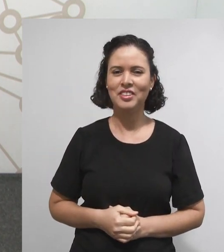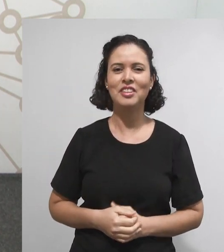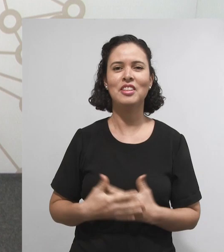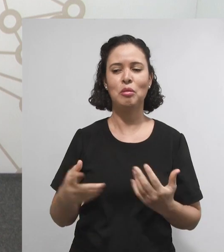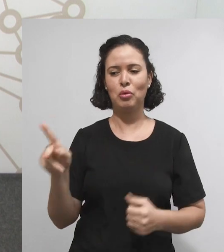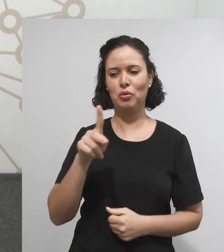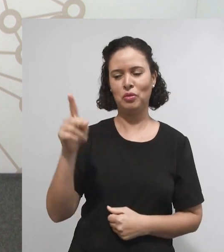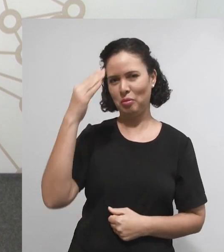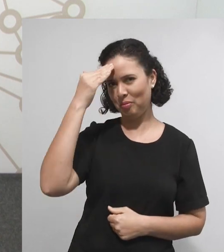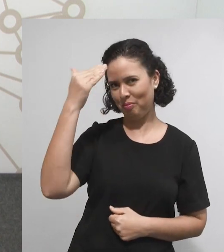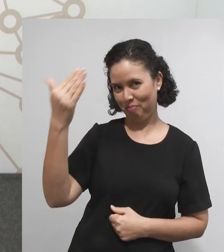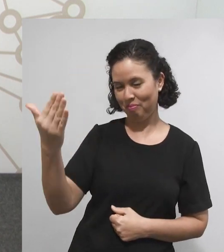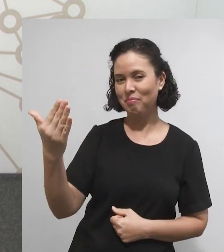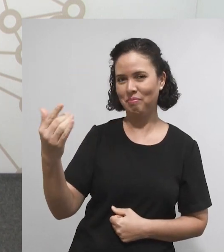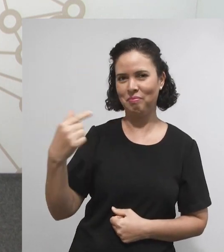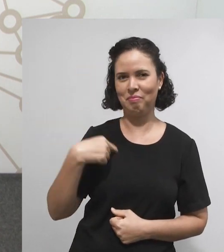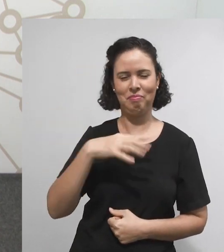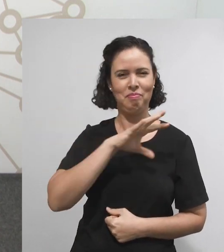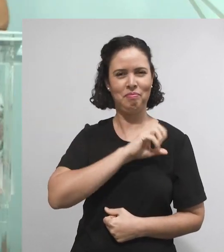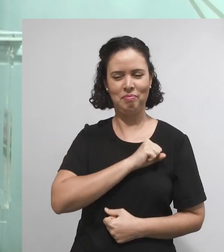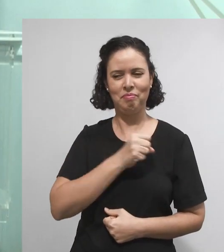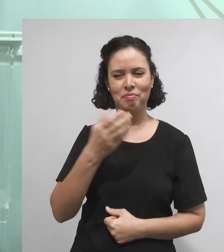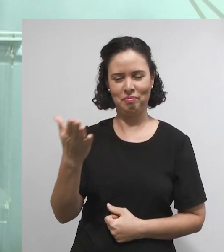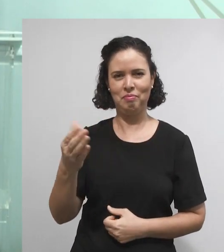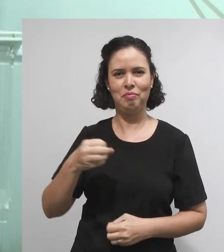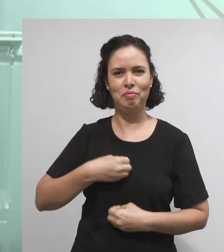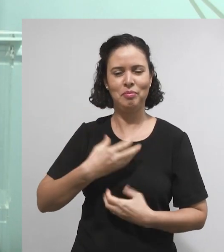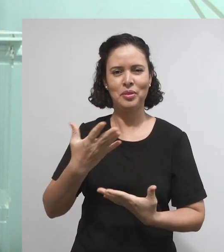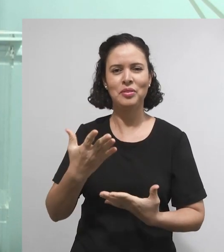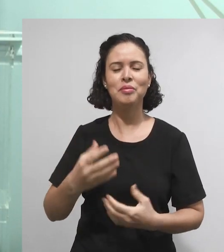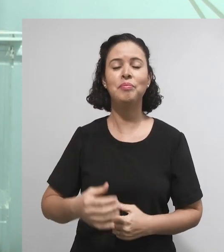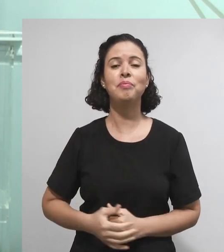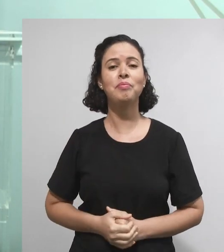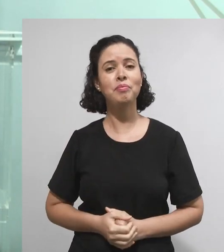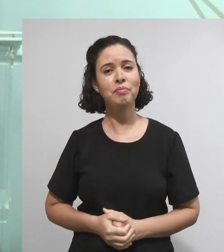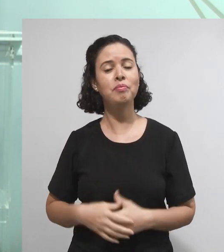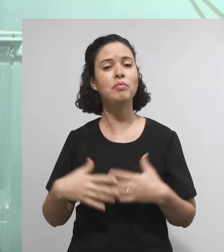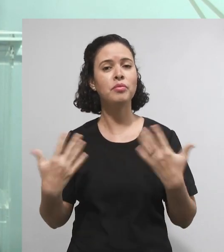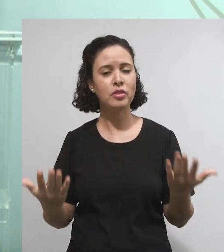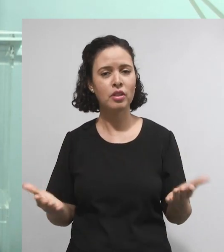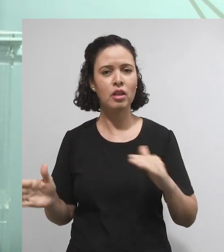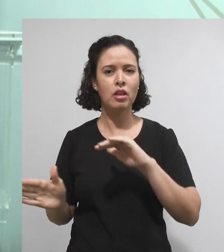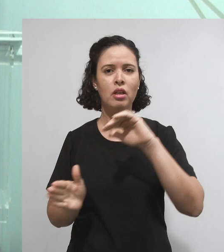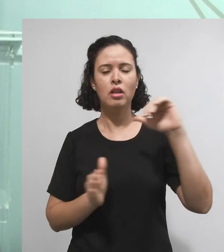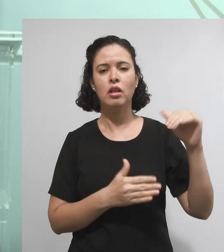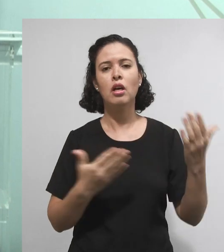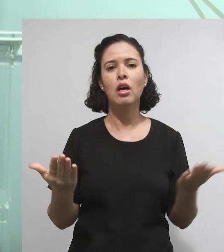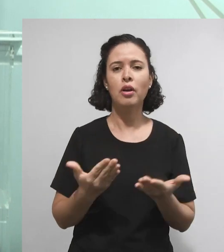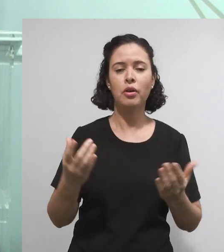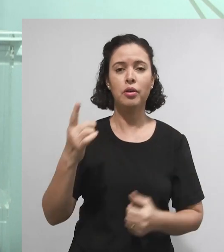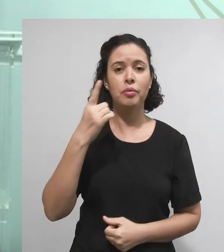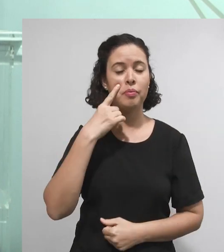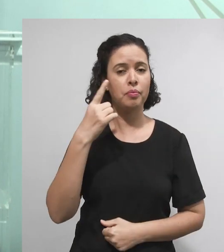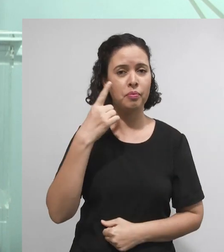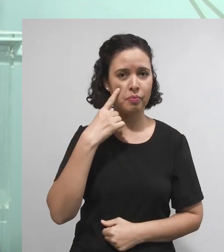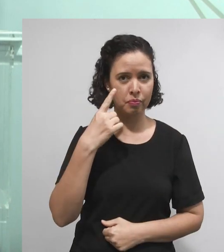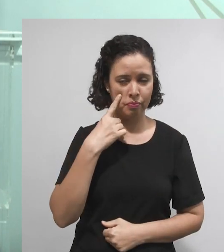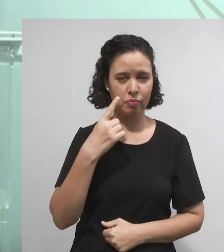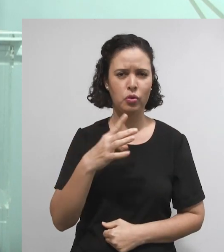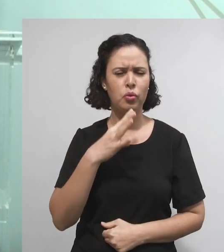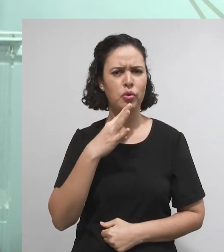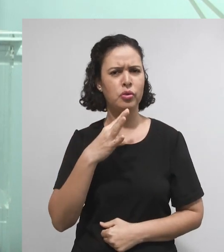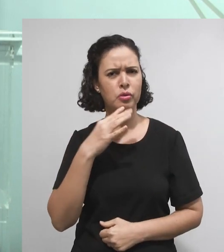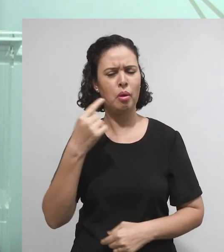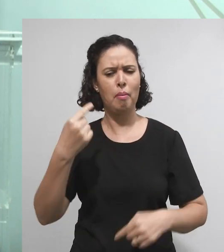professor, maravilhoso. Sou apaixonada pela sua produção. Bom, nesse episódio nós vamos conhecer e